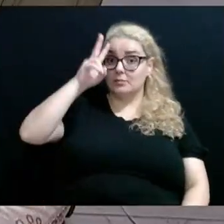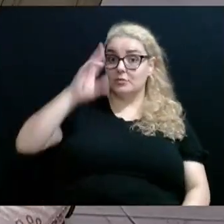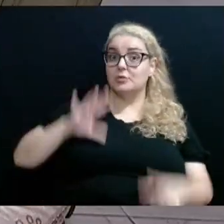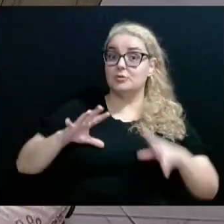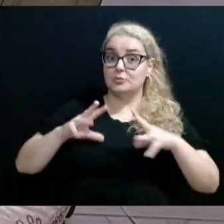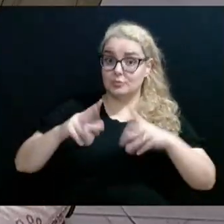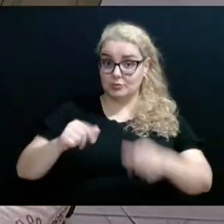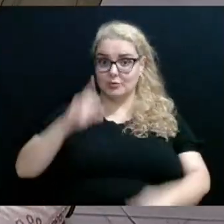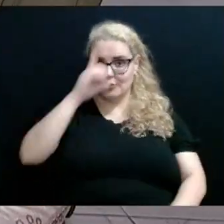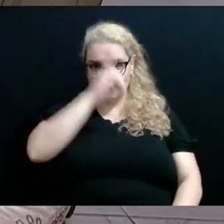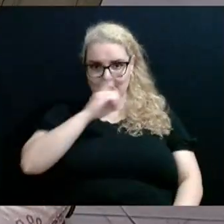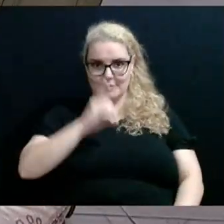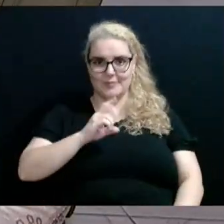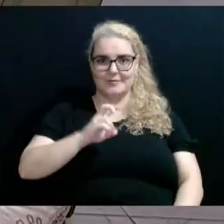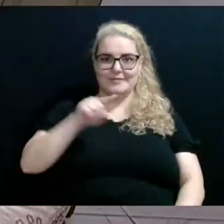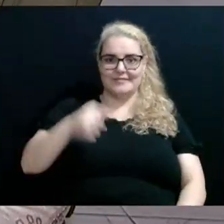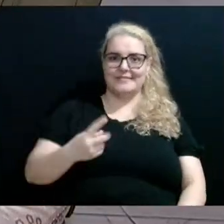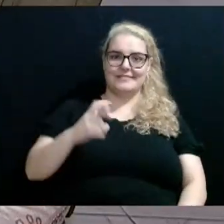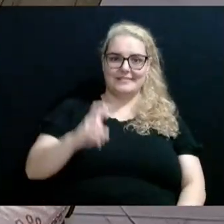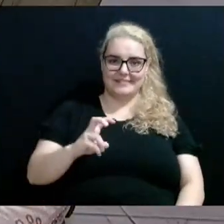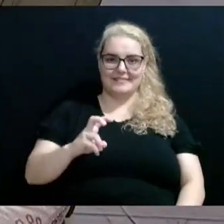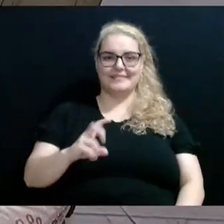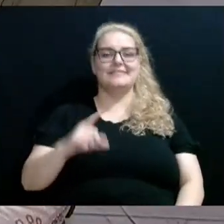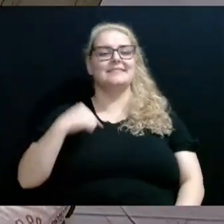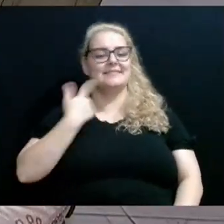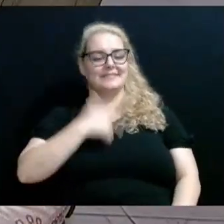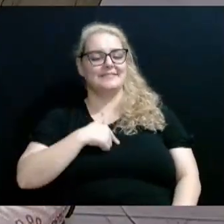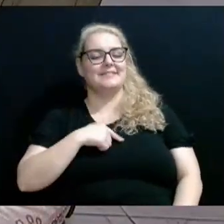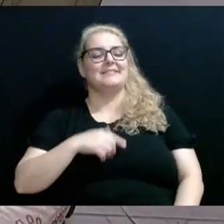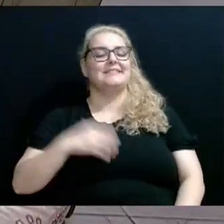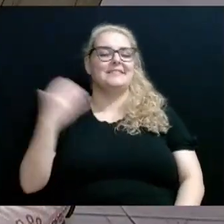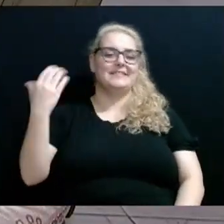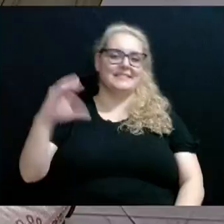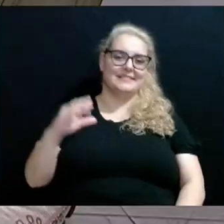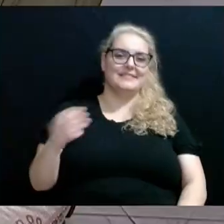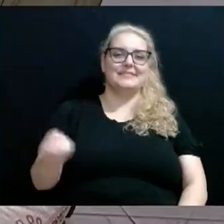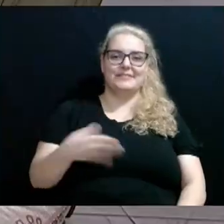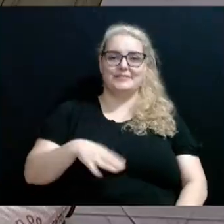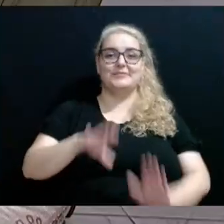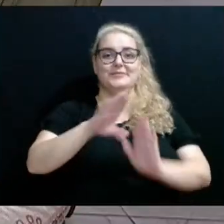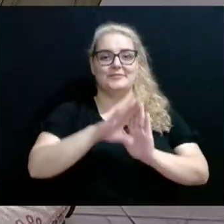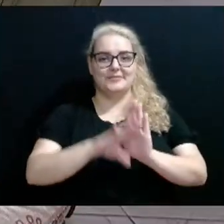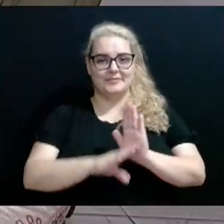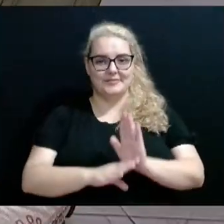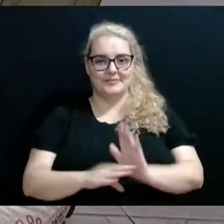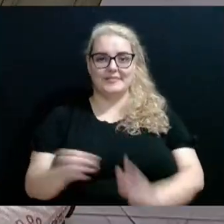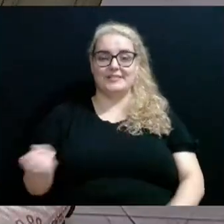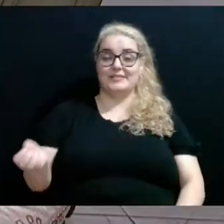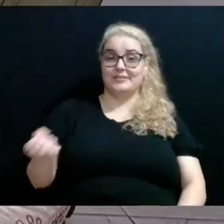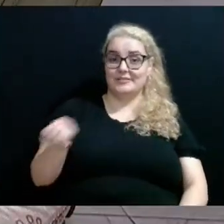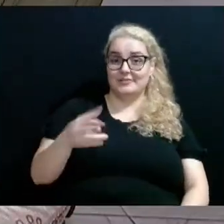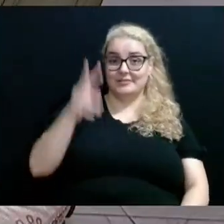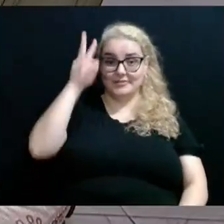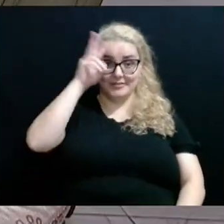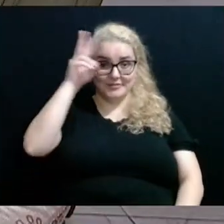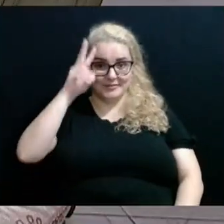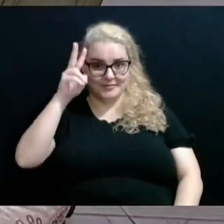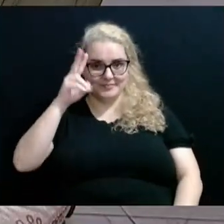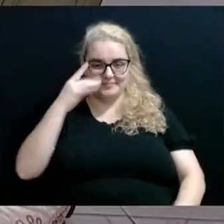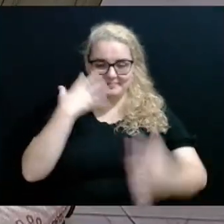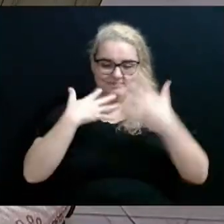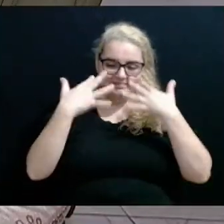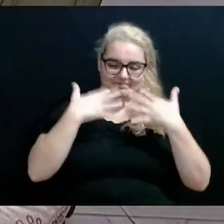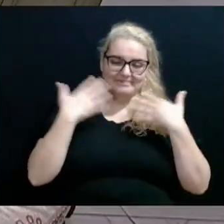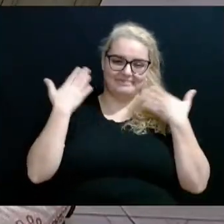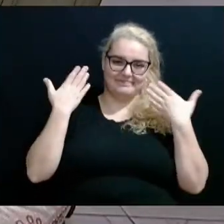domingo, 5h15 da tarde, a gente tem estreia de um novo programa com novas histórias inspiradoras para